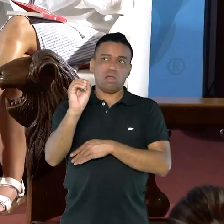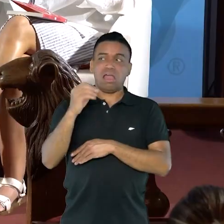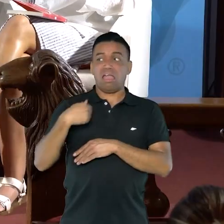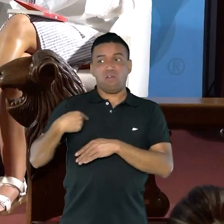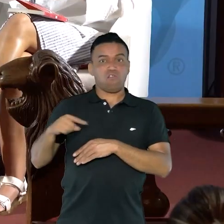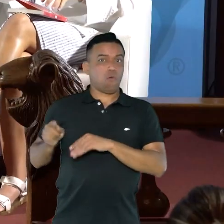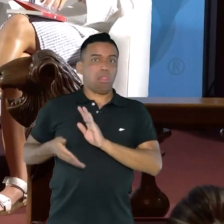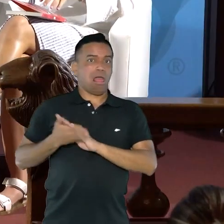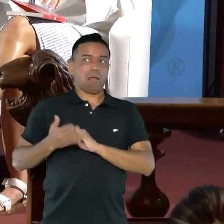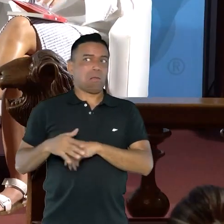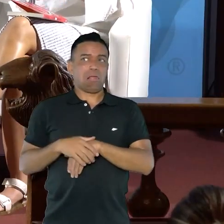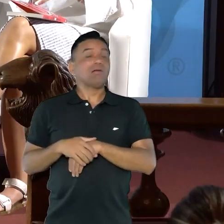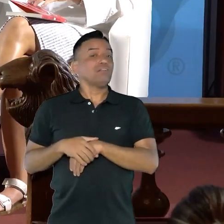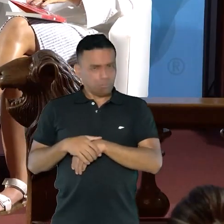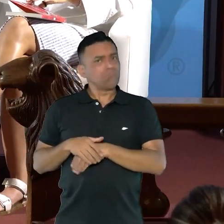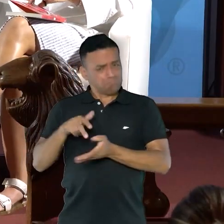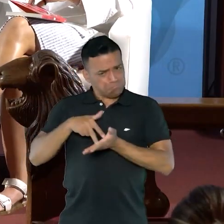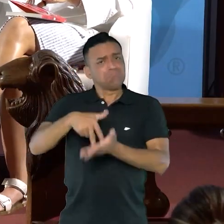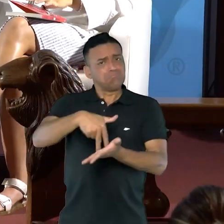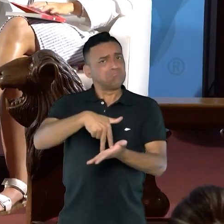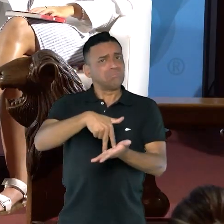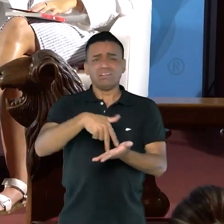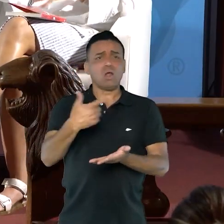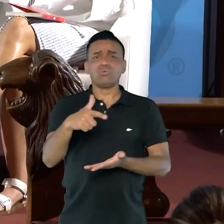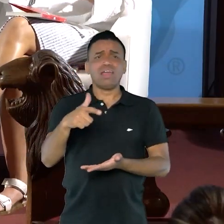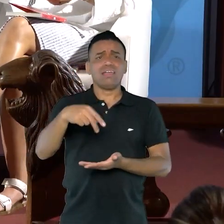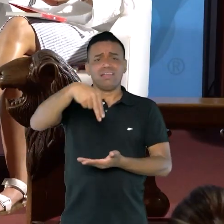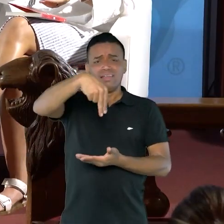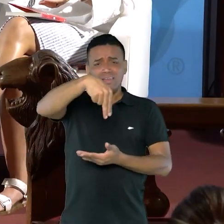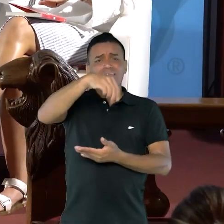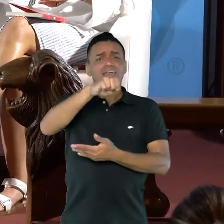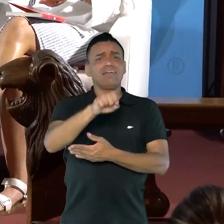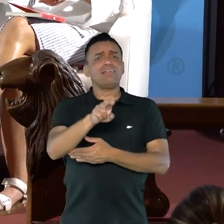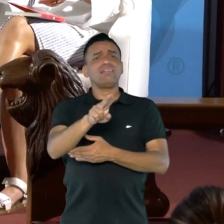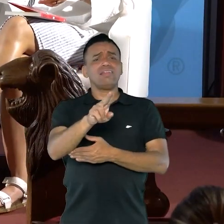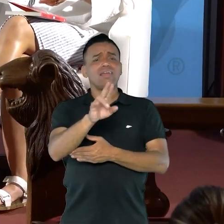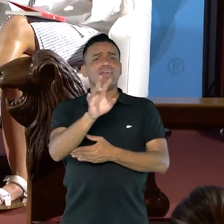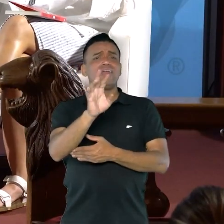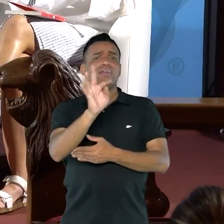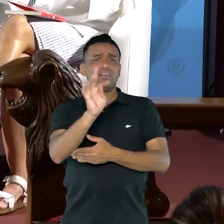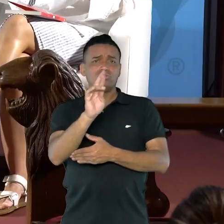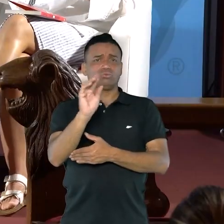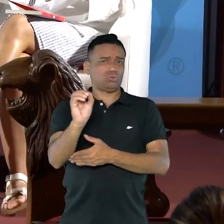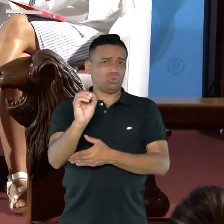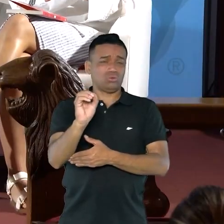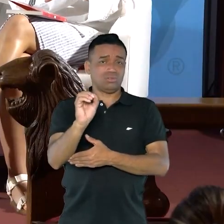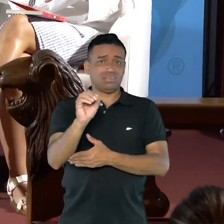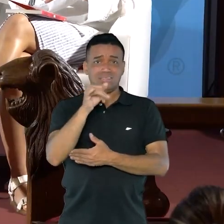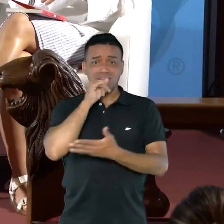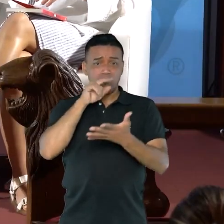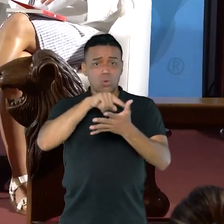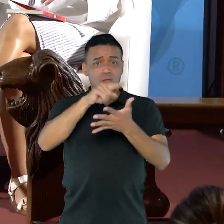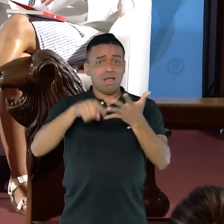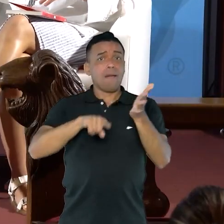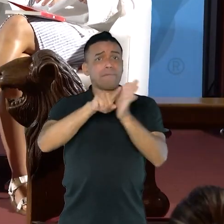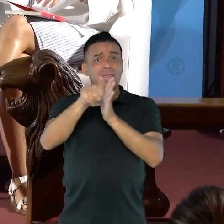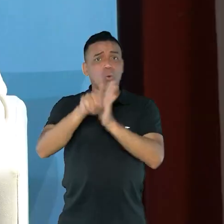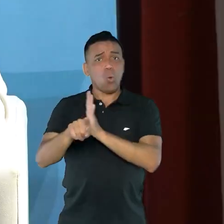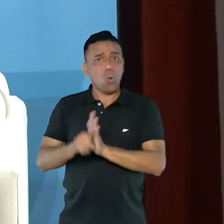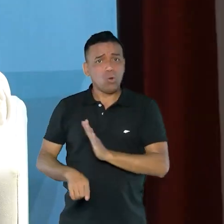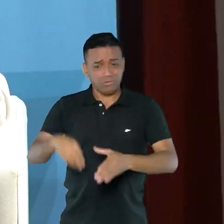Porque não existe um ponto de partida neutro, né? As próprias perguntas de pesquisa são também atravessadas por isso,